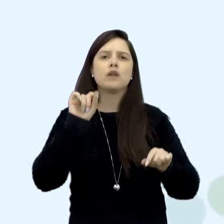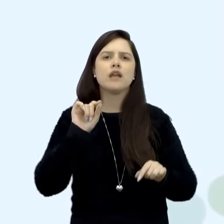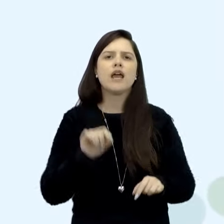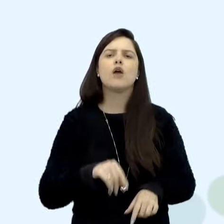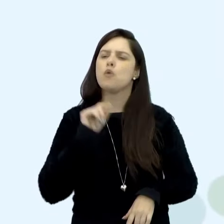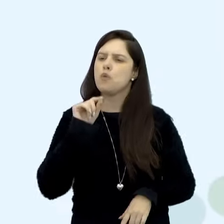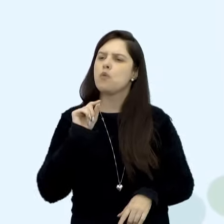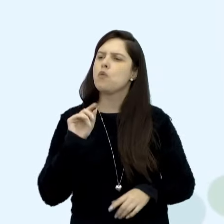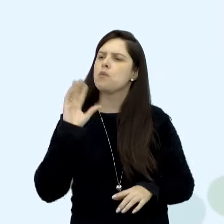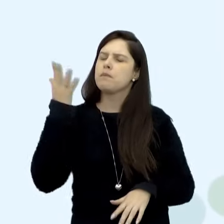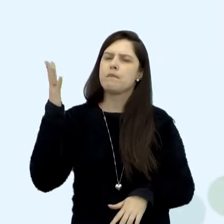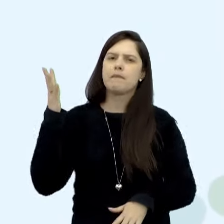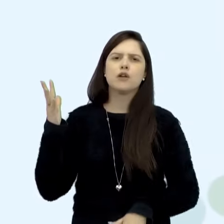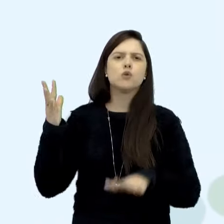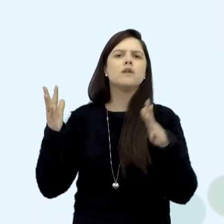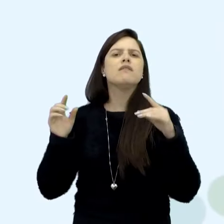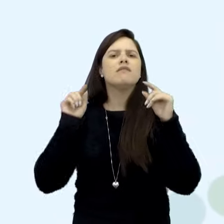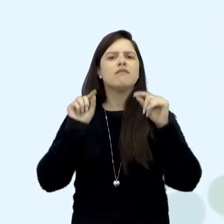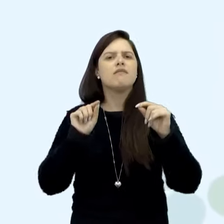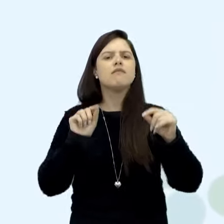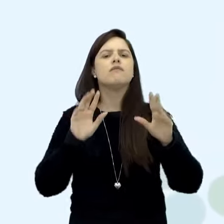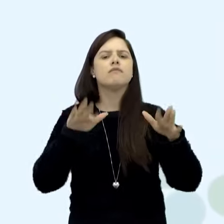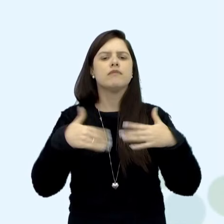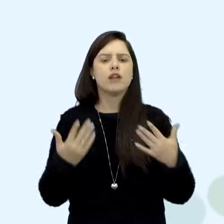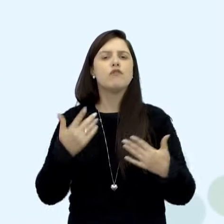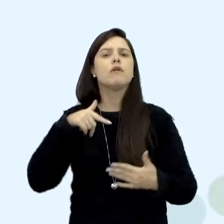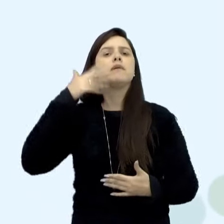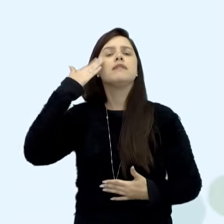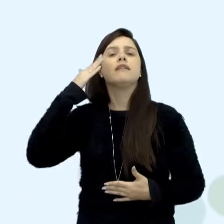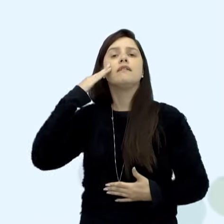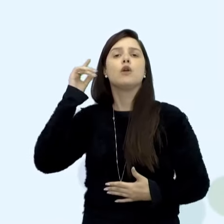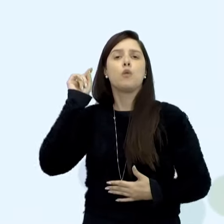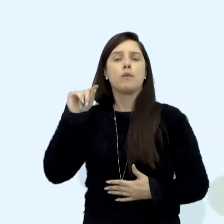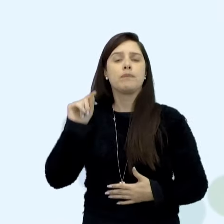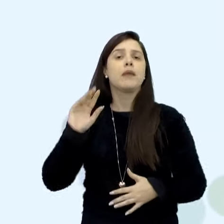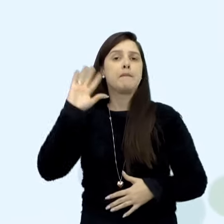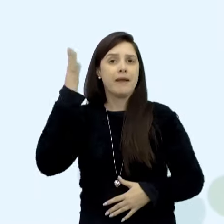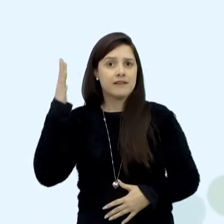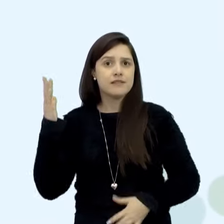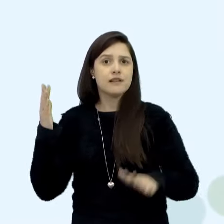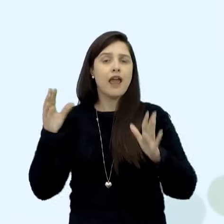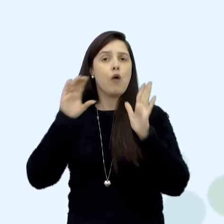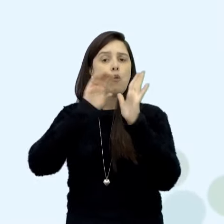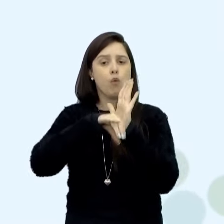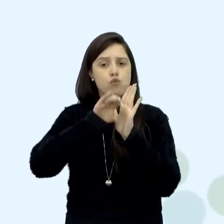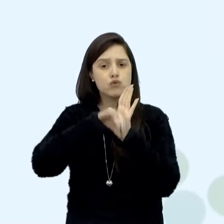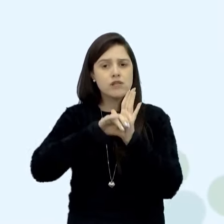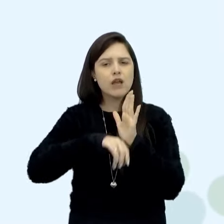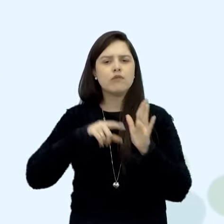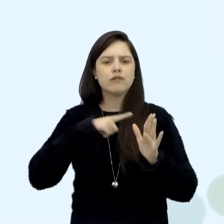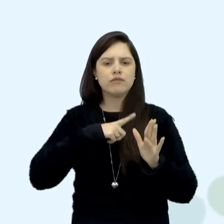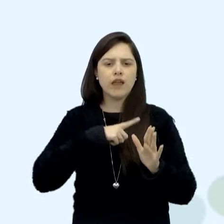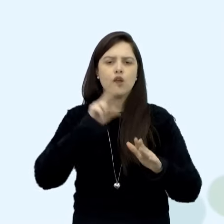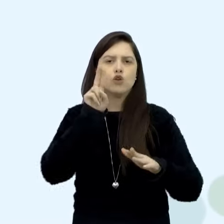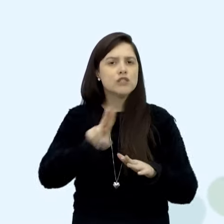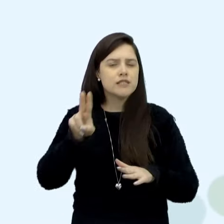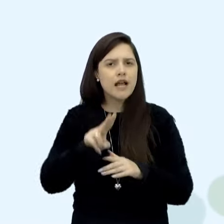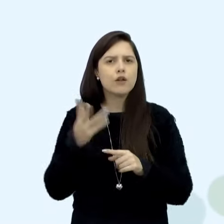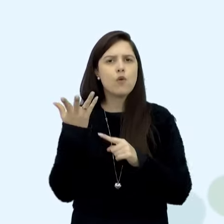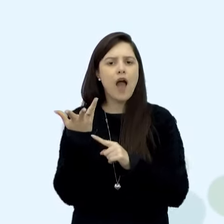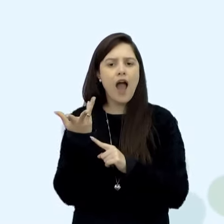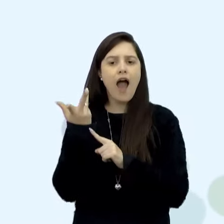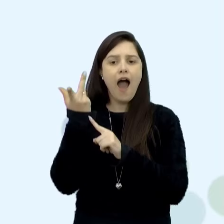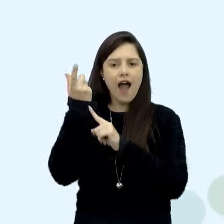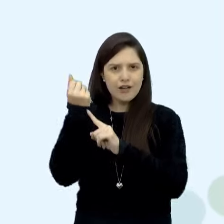o que é uma paisagem. Vamos entender, Paisagem é um conceito que tem sido utilizado